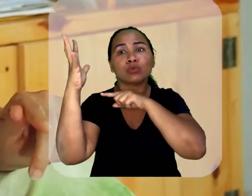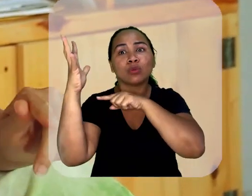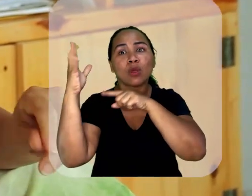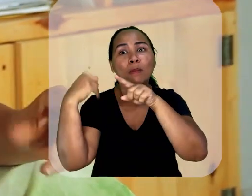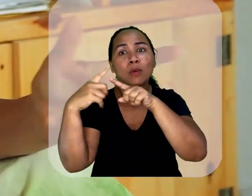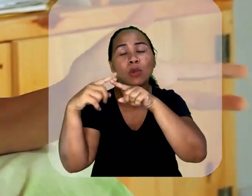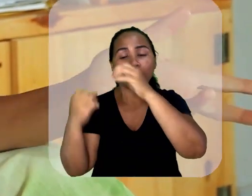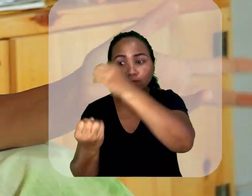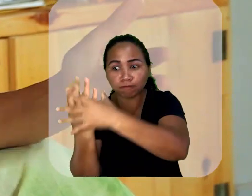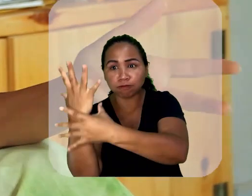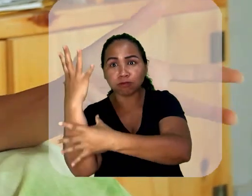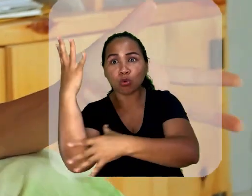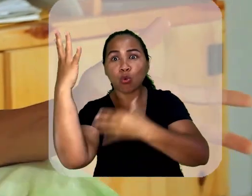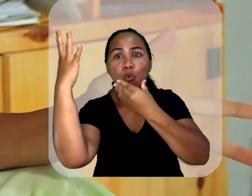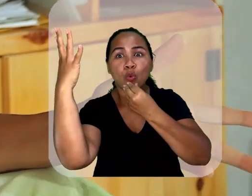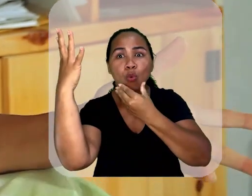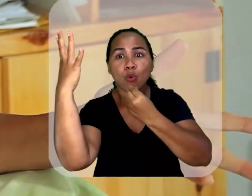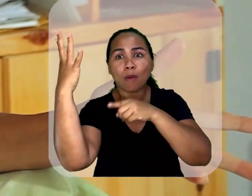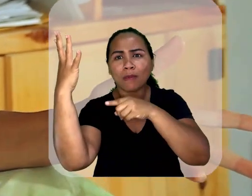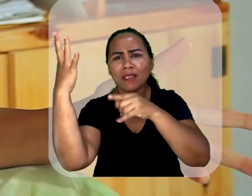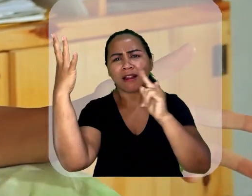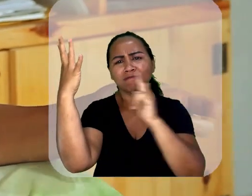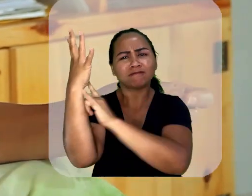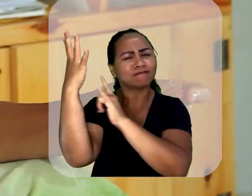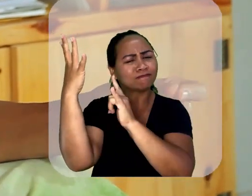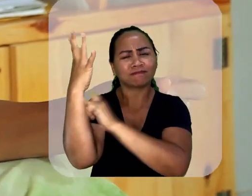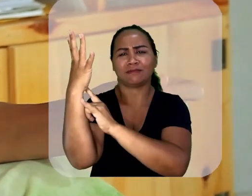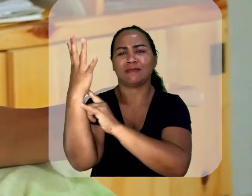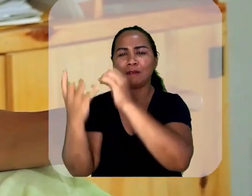plantou, vivendo ela de zelar esse amor.